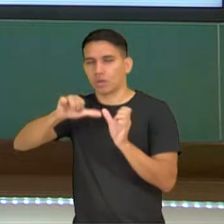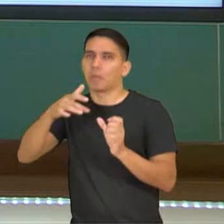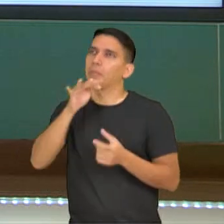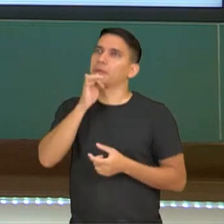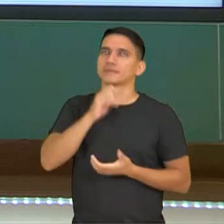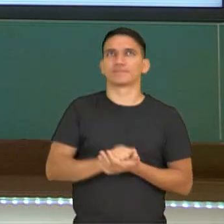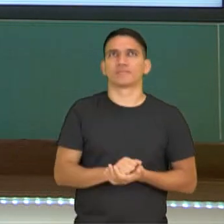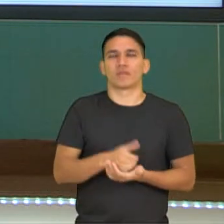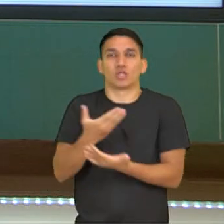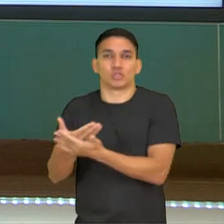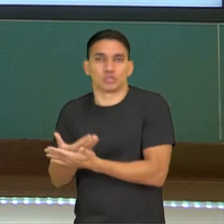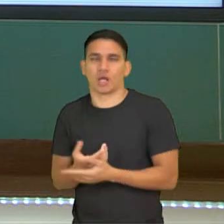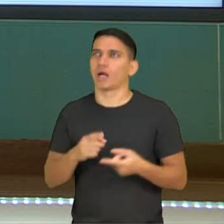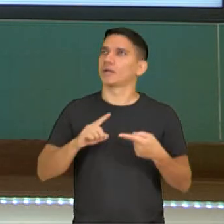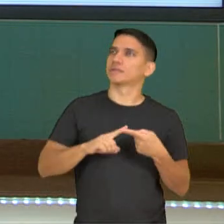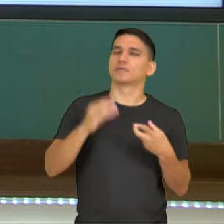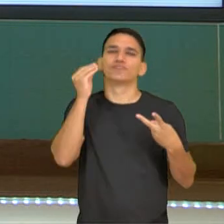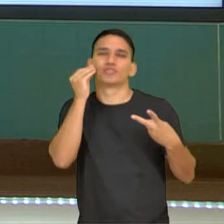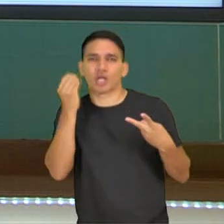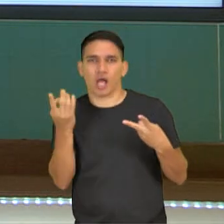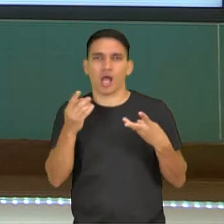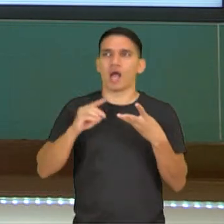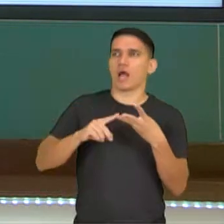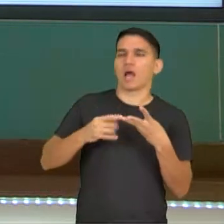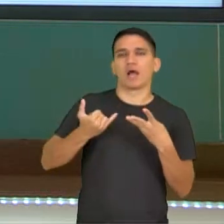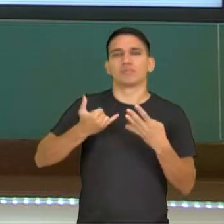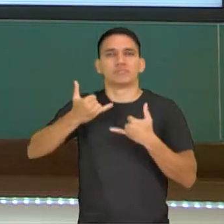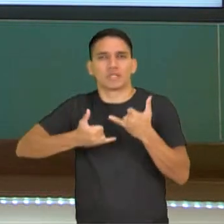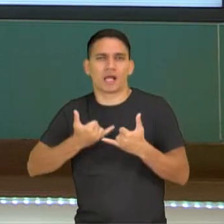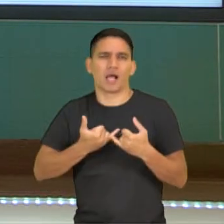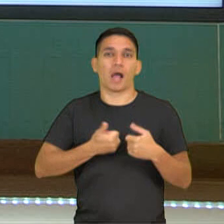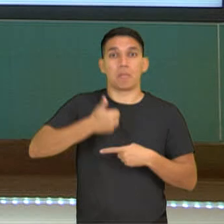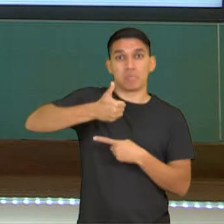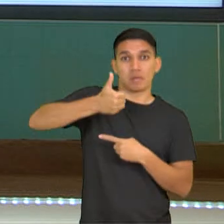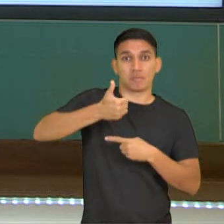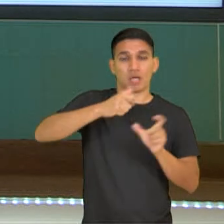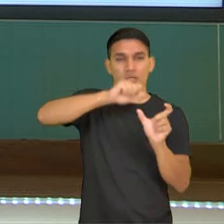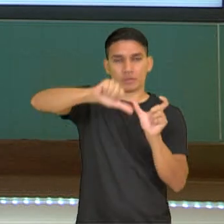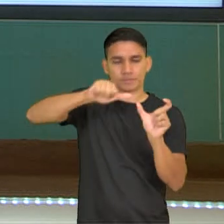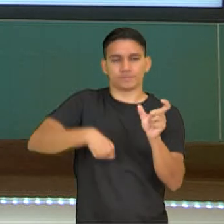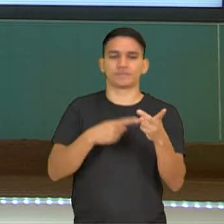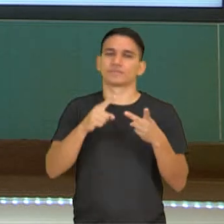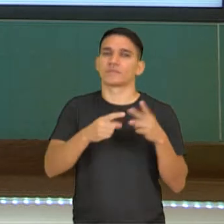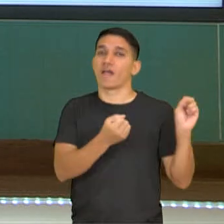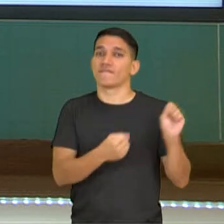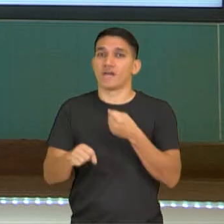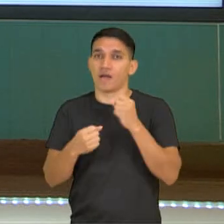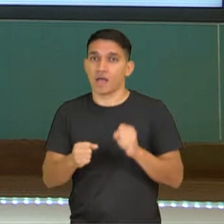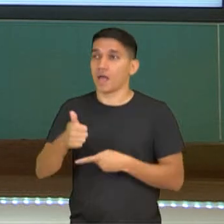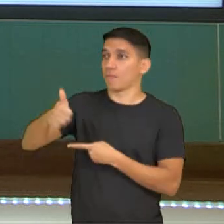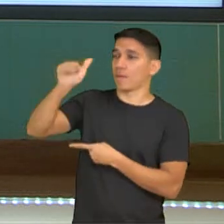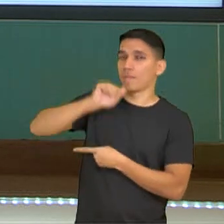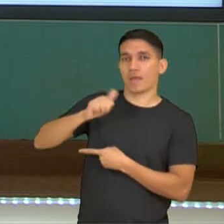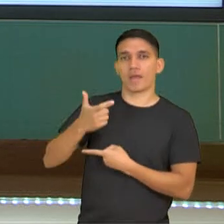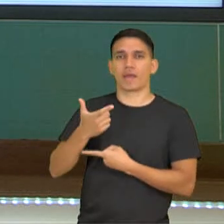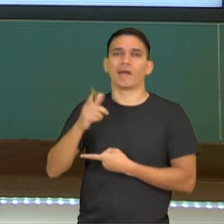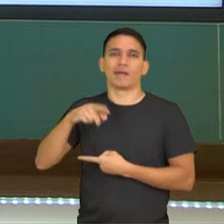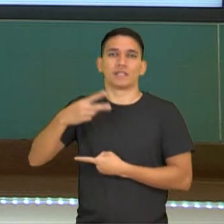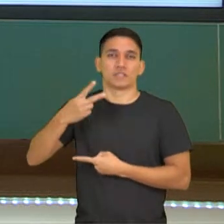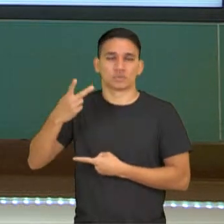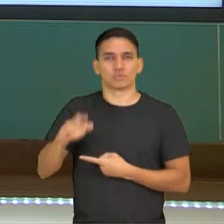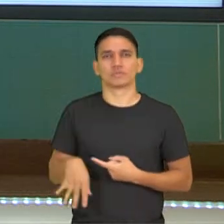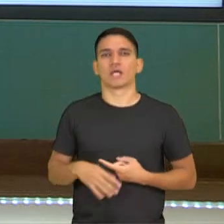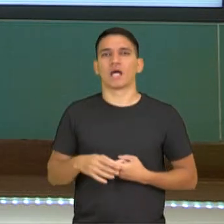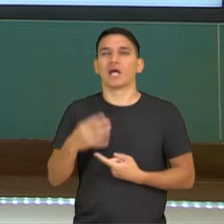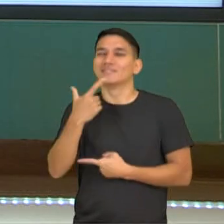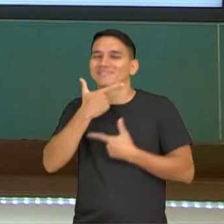estudar, beijar, brincar, primeira conjugação. Varrer, beber, fazer, segunda conjugação. Sorrir,